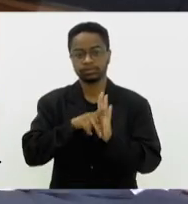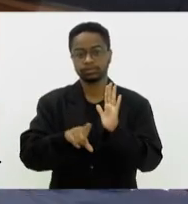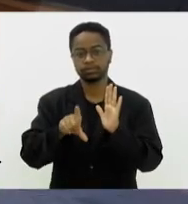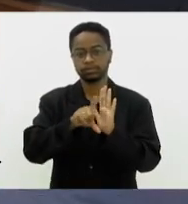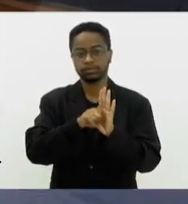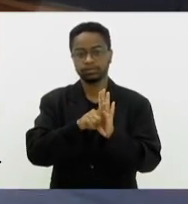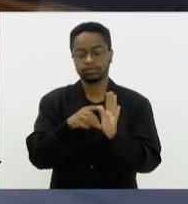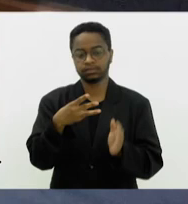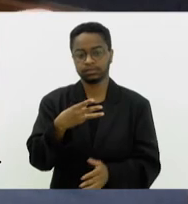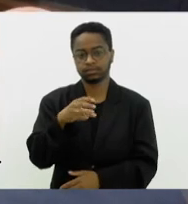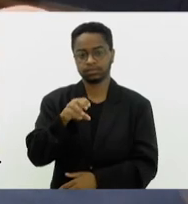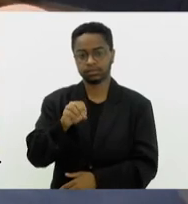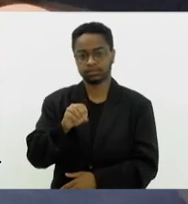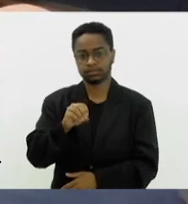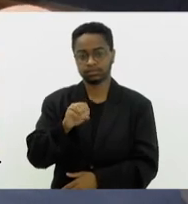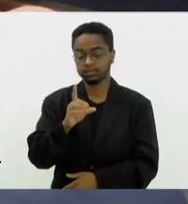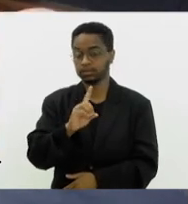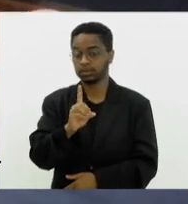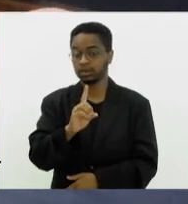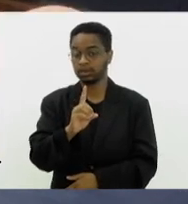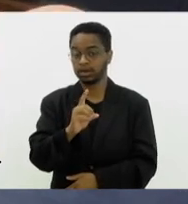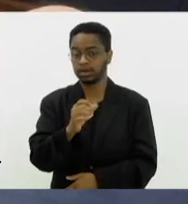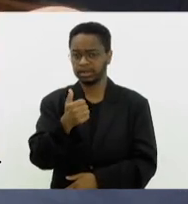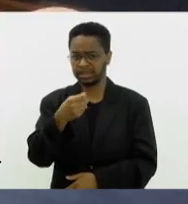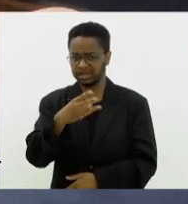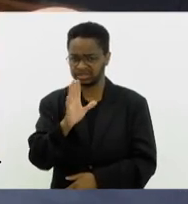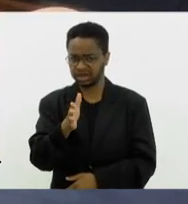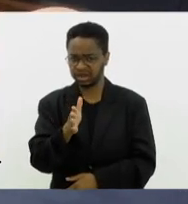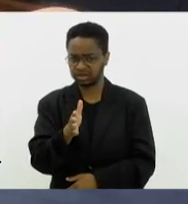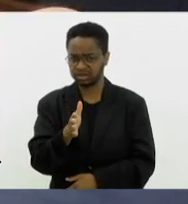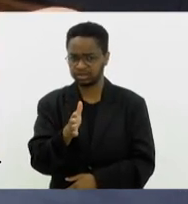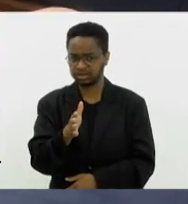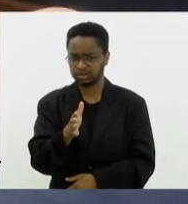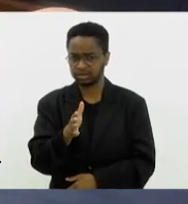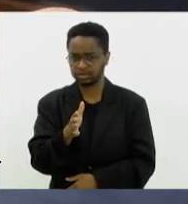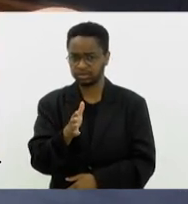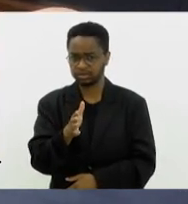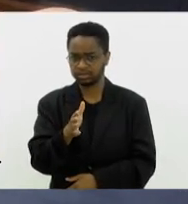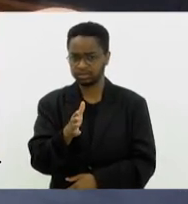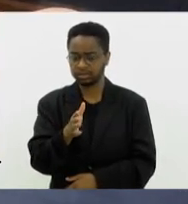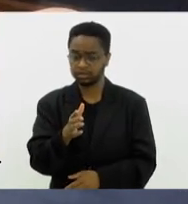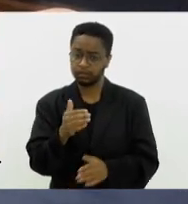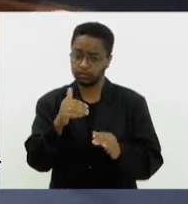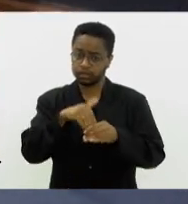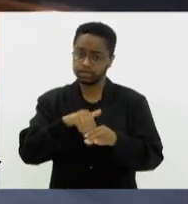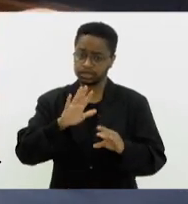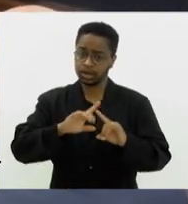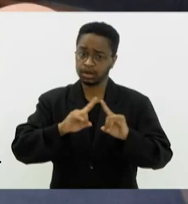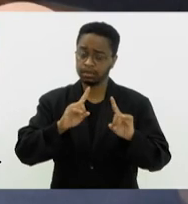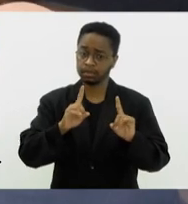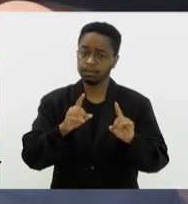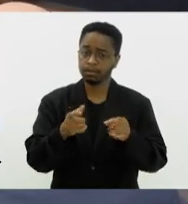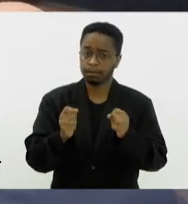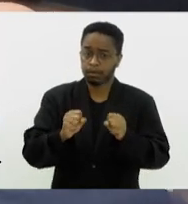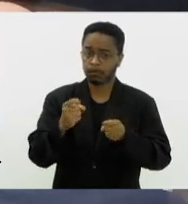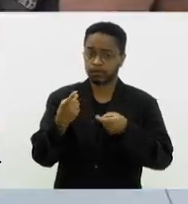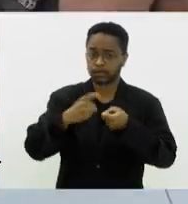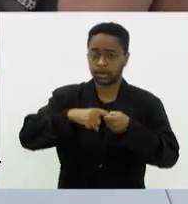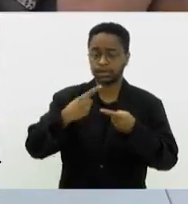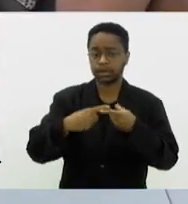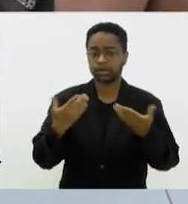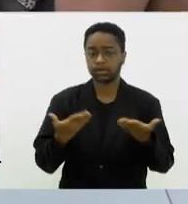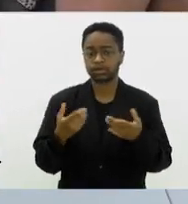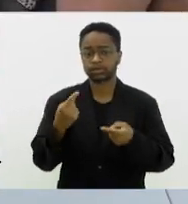lei 3095. Não, 13, o senhor já votou? Votei, mas posso chamar os trabalhos da ordem, a gente estava na discussão. Não, eu queria fazer